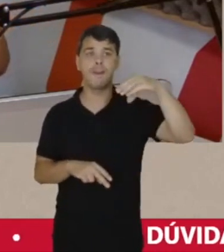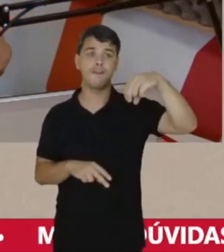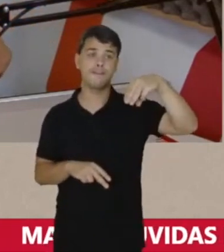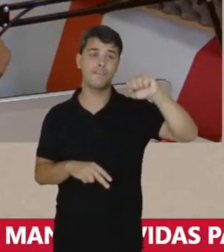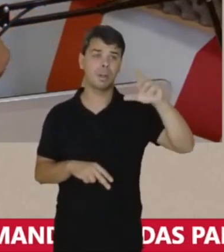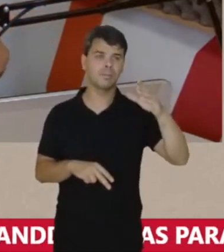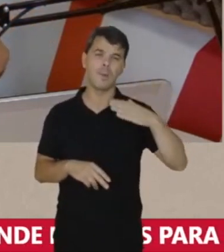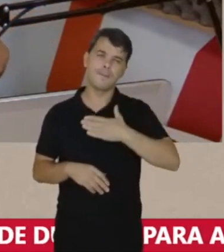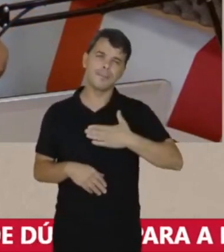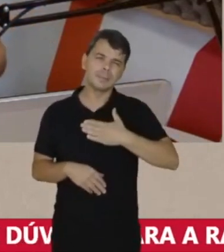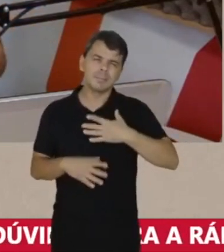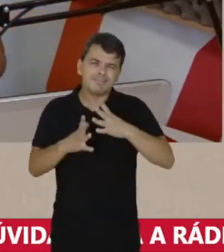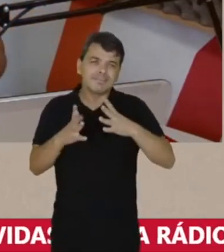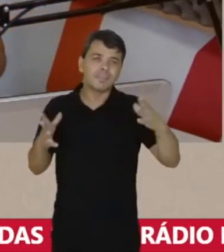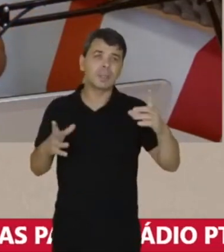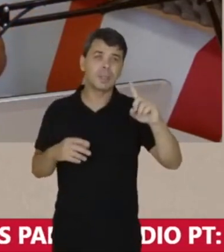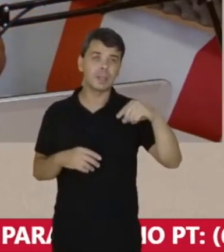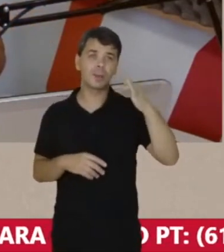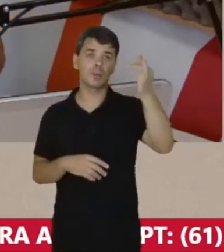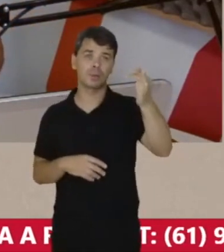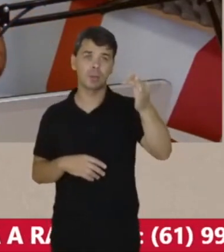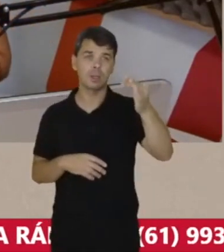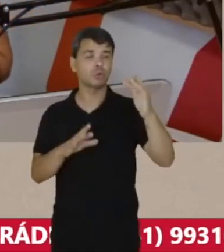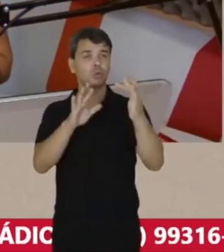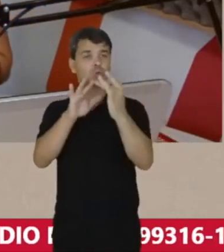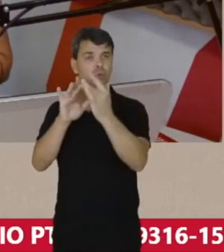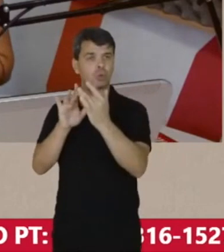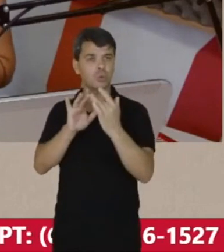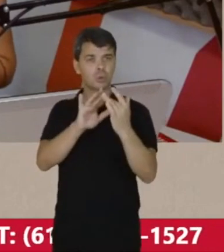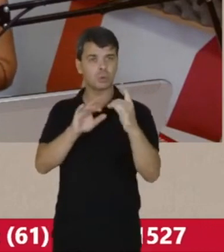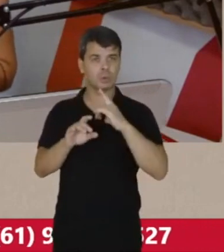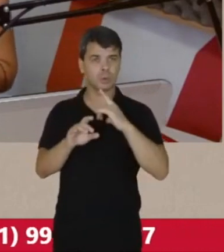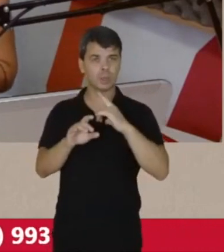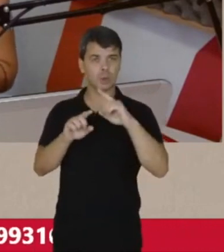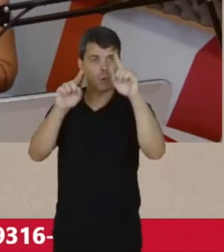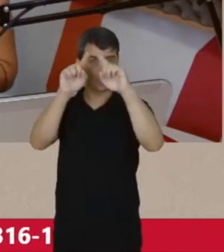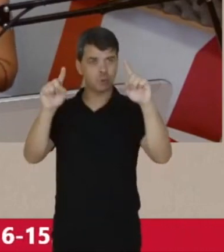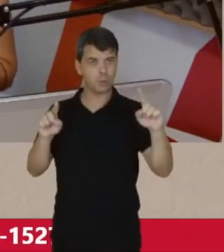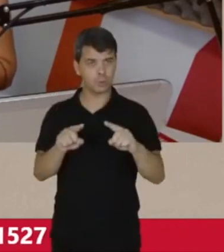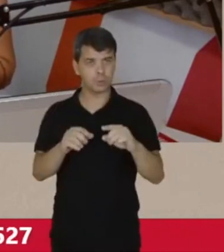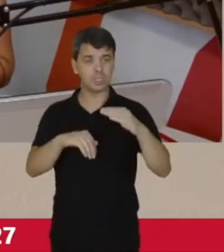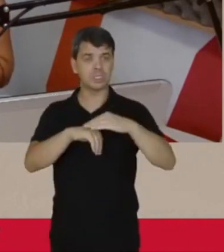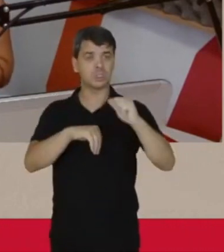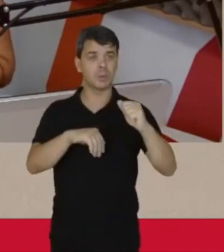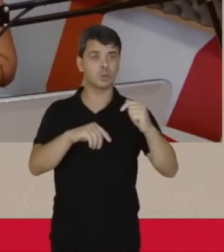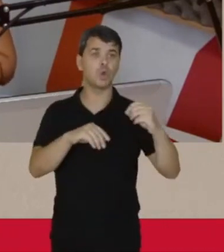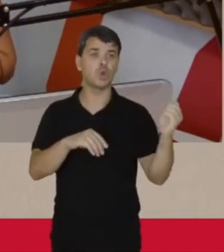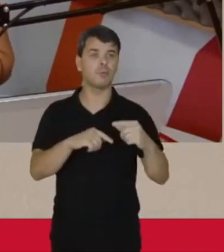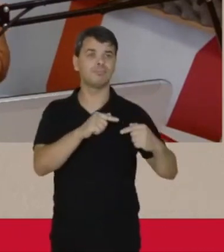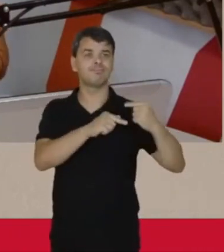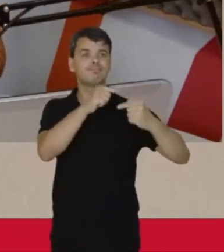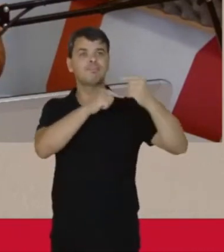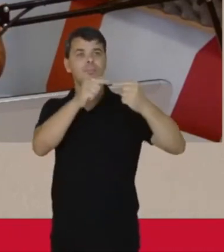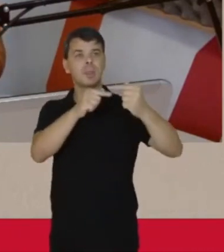prazer enorme conversar com você. Depois a nossa produção vai entrar em contato. A gente tem um quadro aqui na rádio chamado Nova Geração.